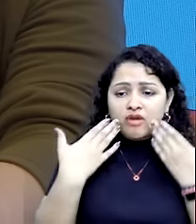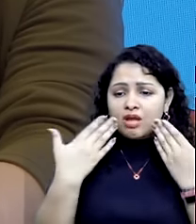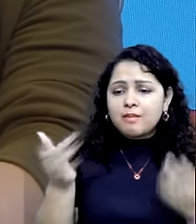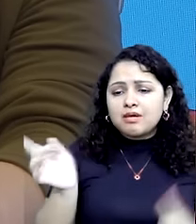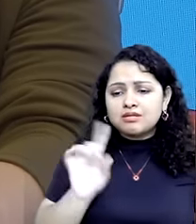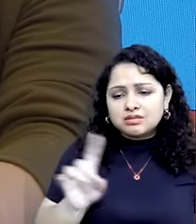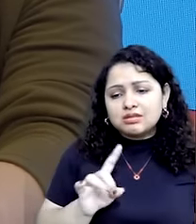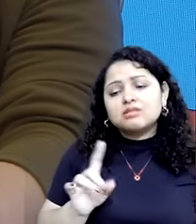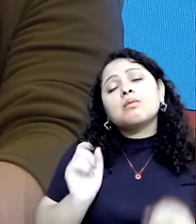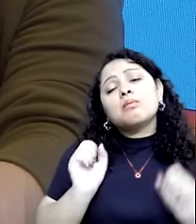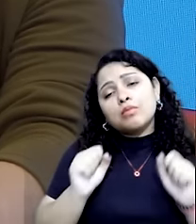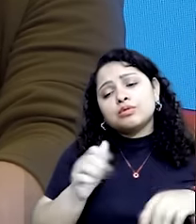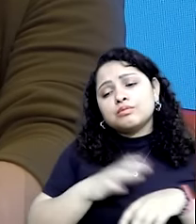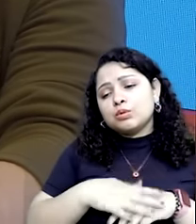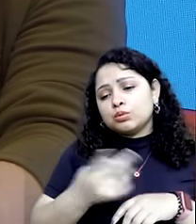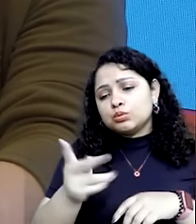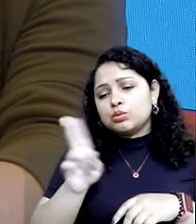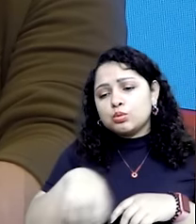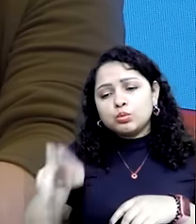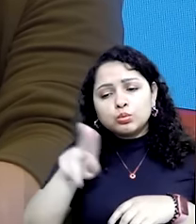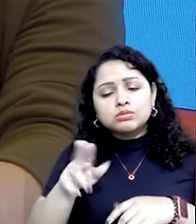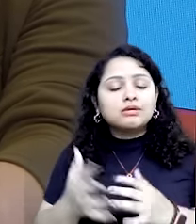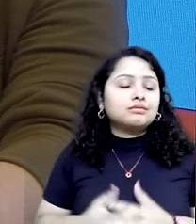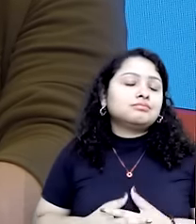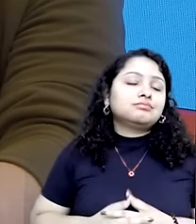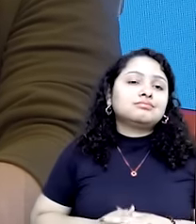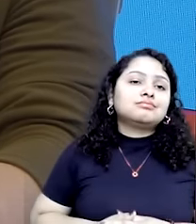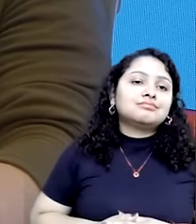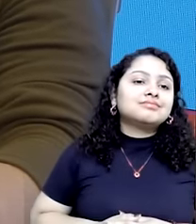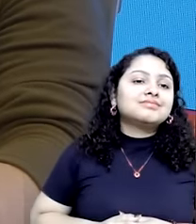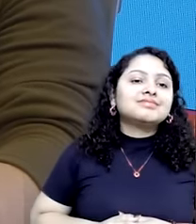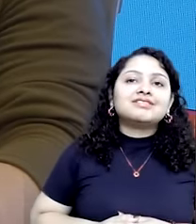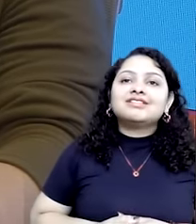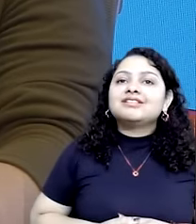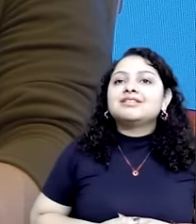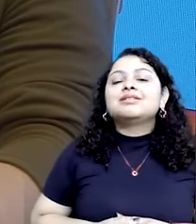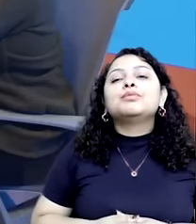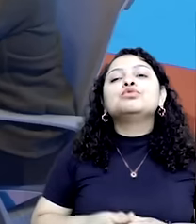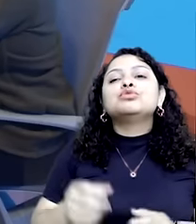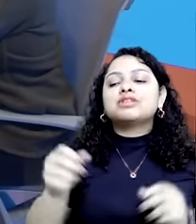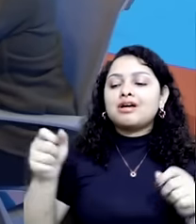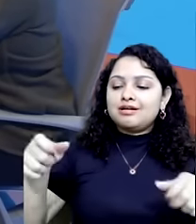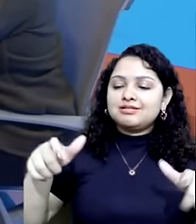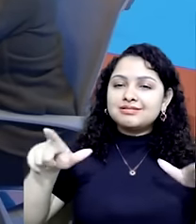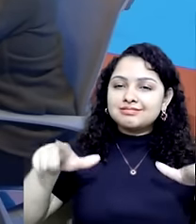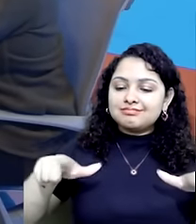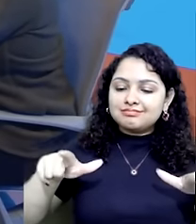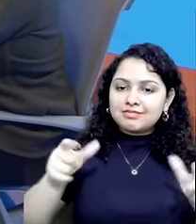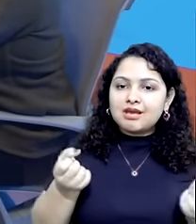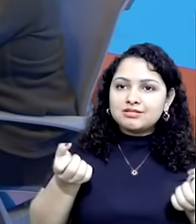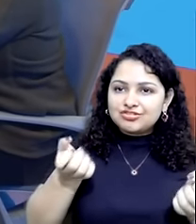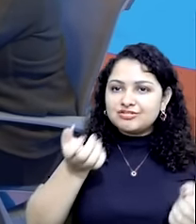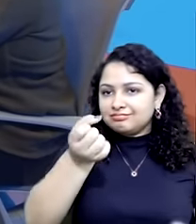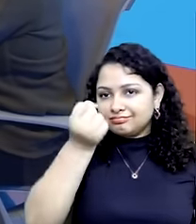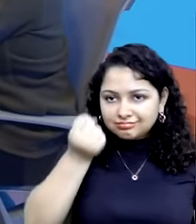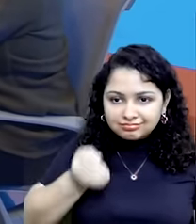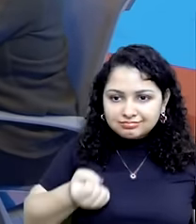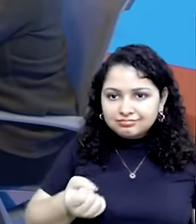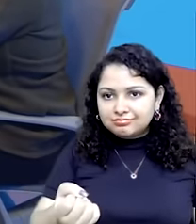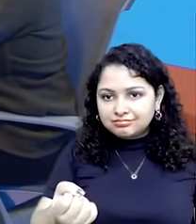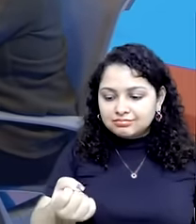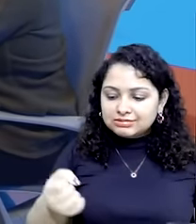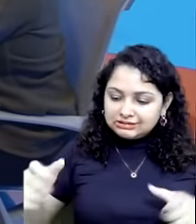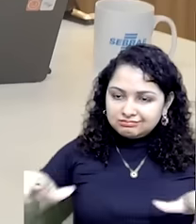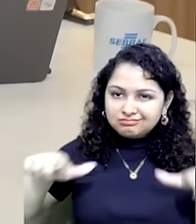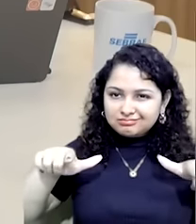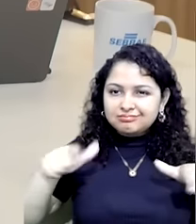vão aparecer então você pode usar né a a saade é o que o César falou resultado final é ele olhar pela câmera e ver o que